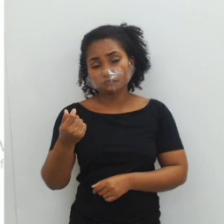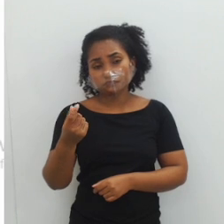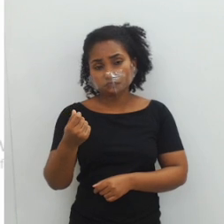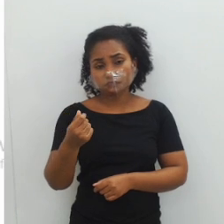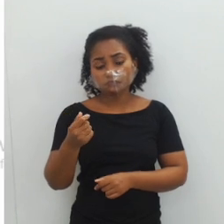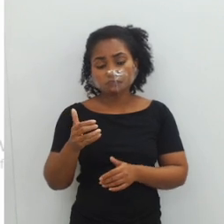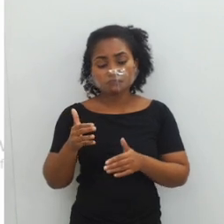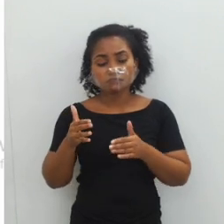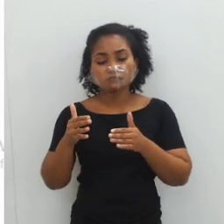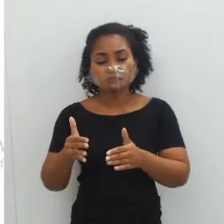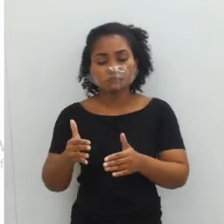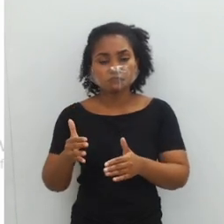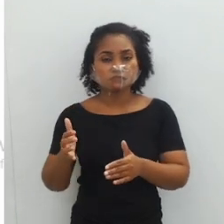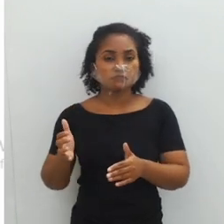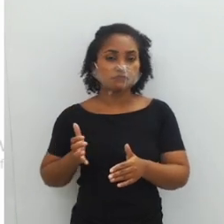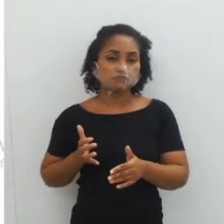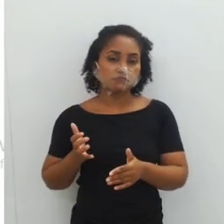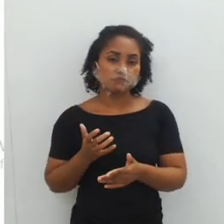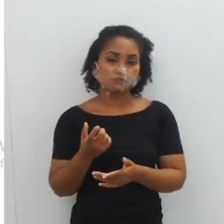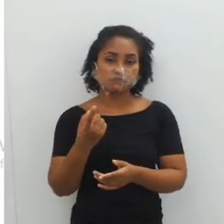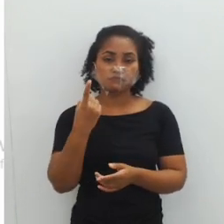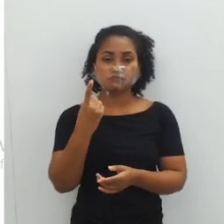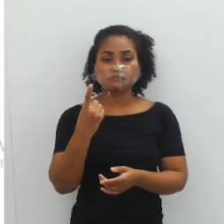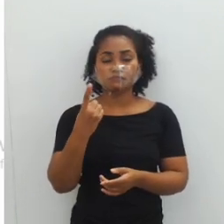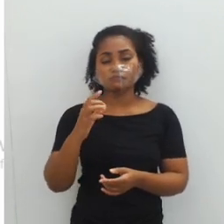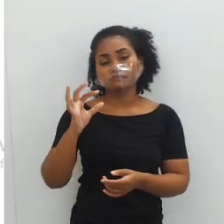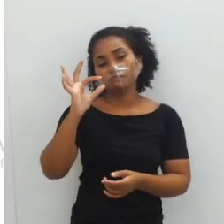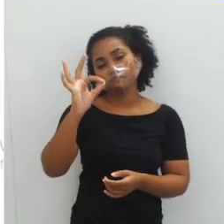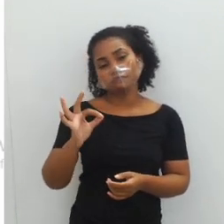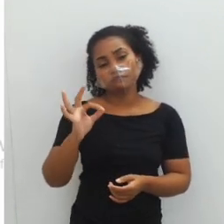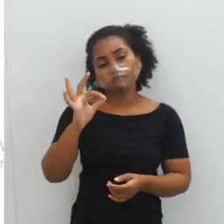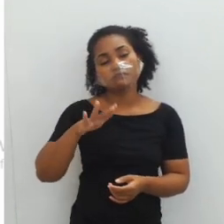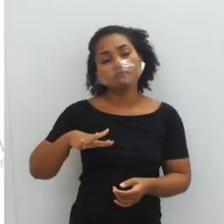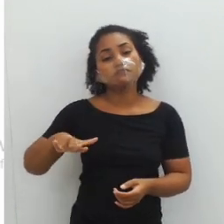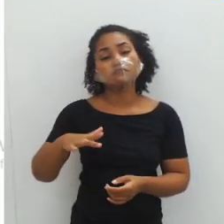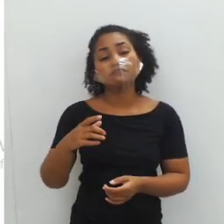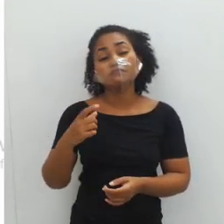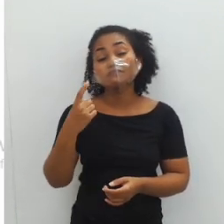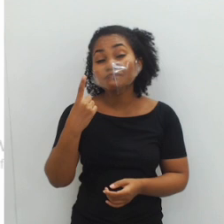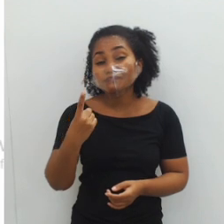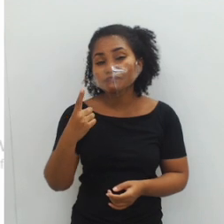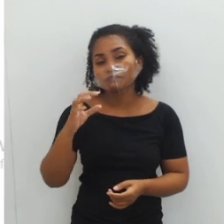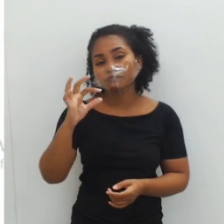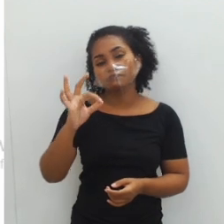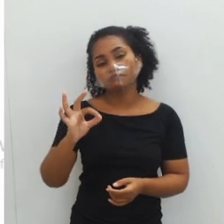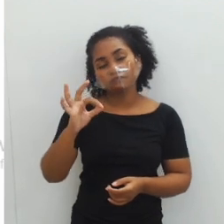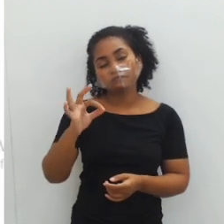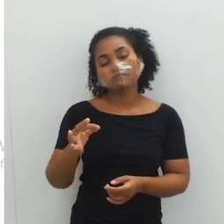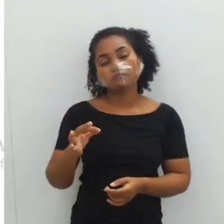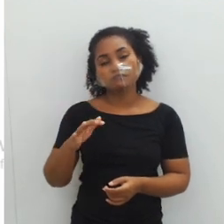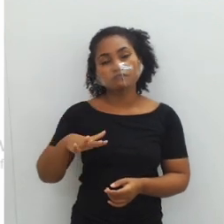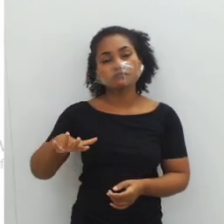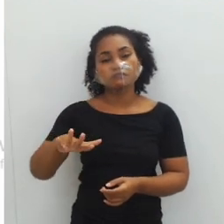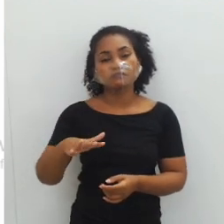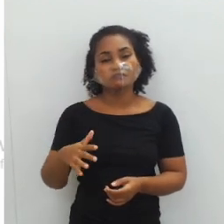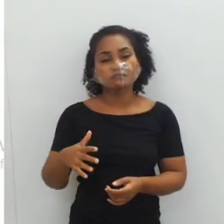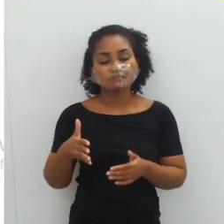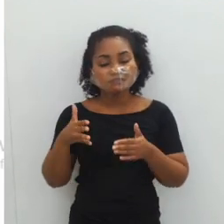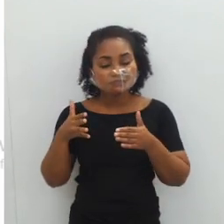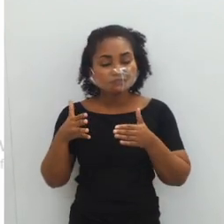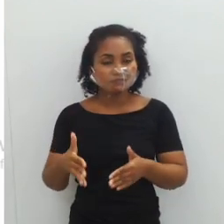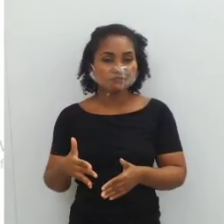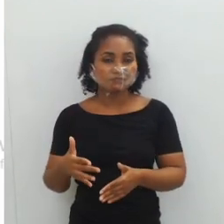estão concentrados na mão de apenas 1% da população. 1% da população concentra mais